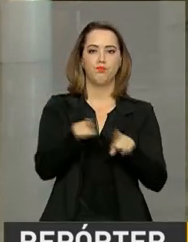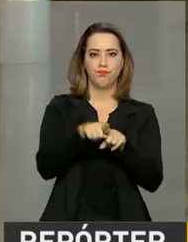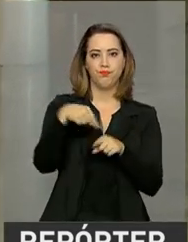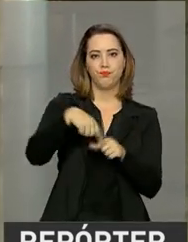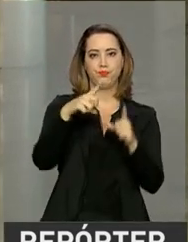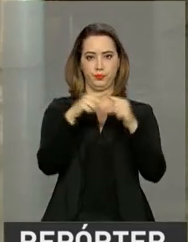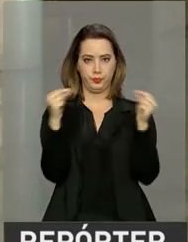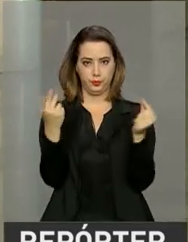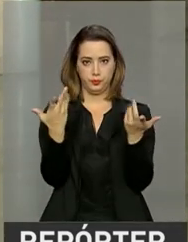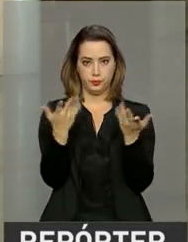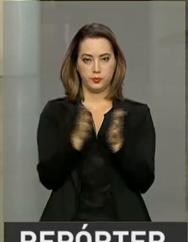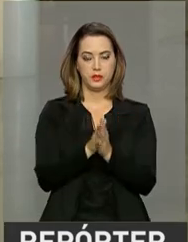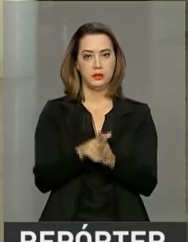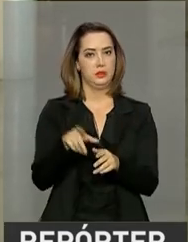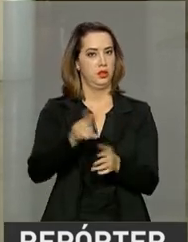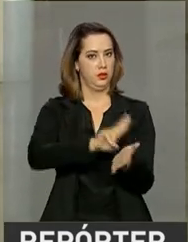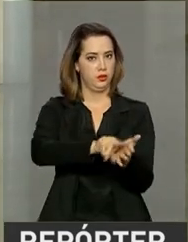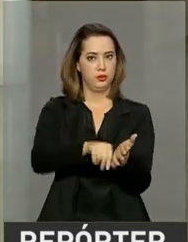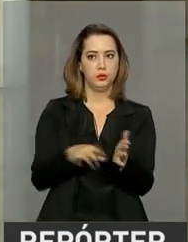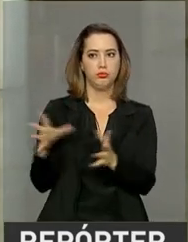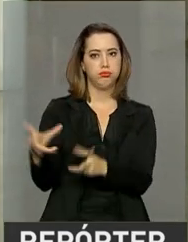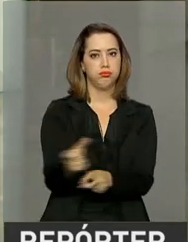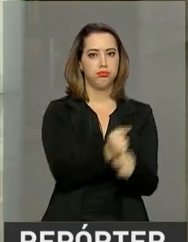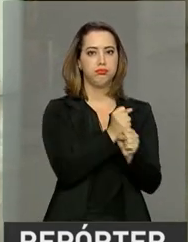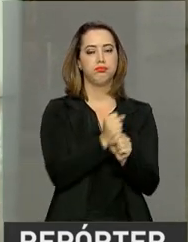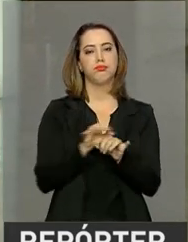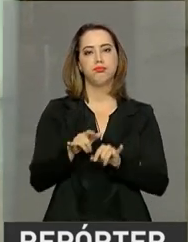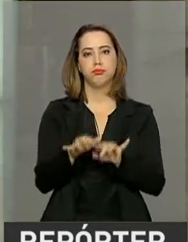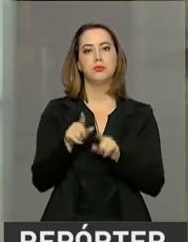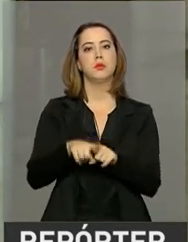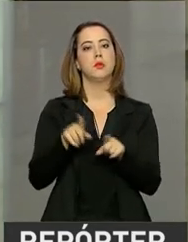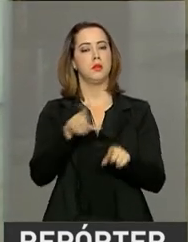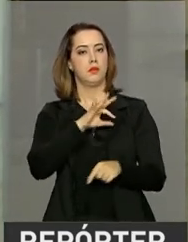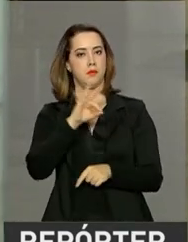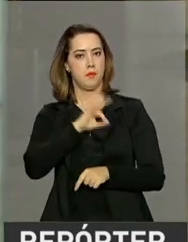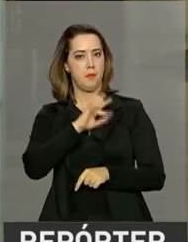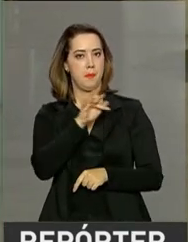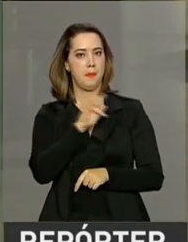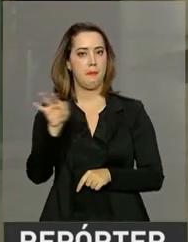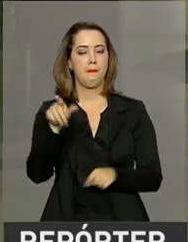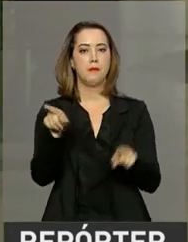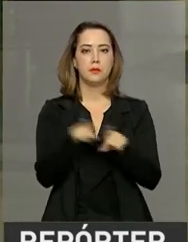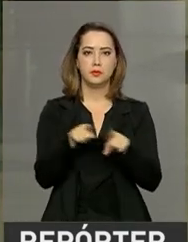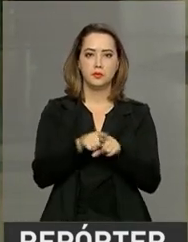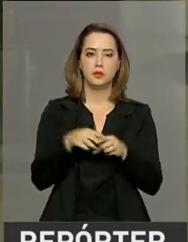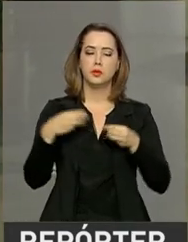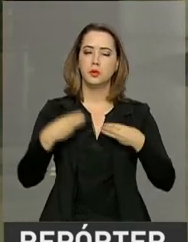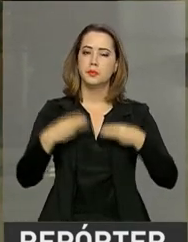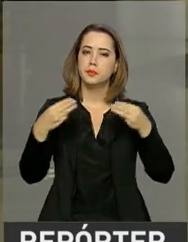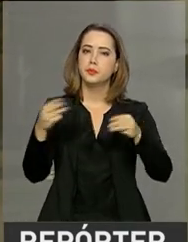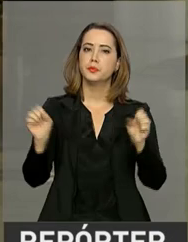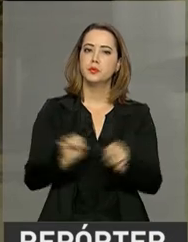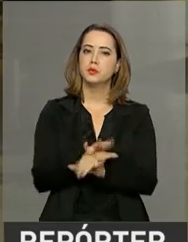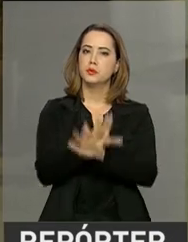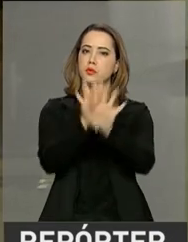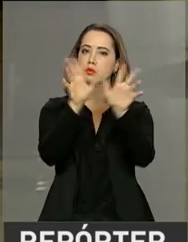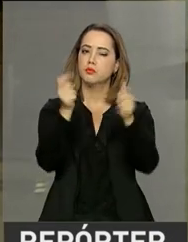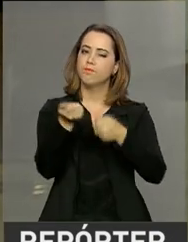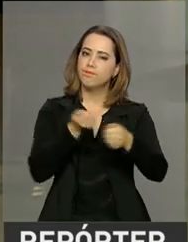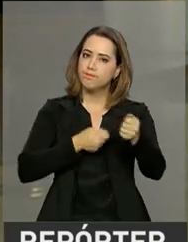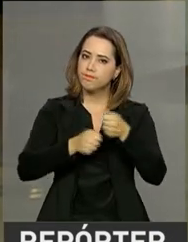distrito federal a operação como você falou é coordenada pela polícia federal e pelo Ministério da Transparência fiscalização e